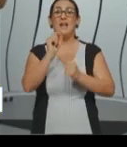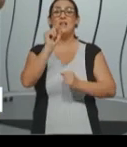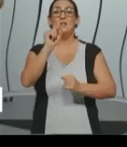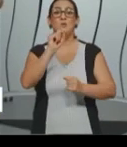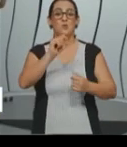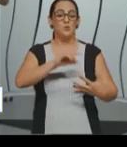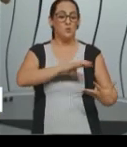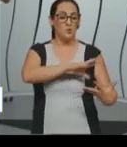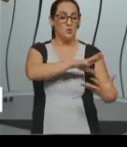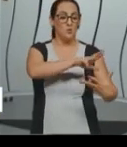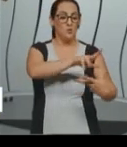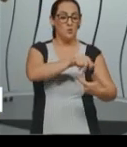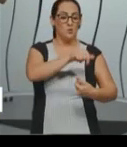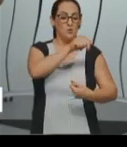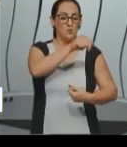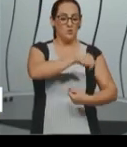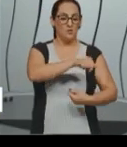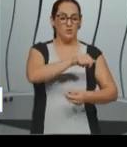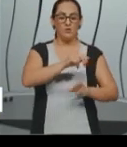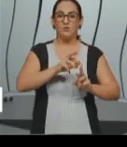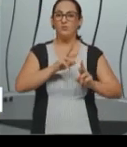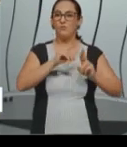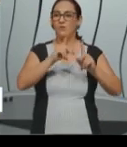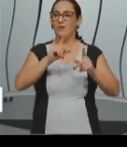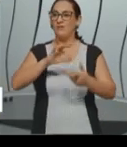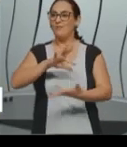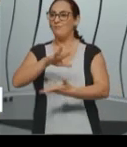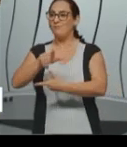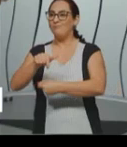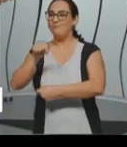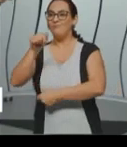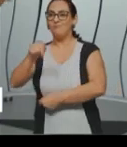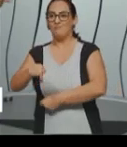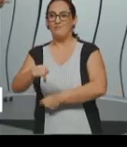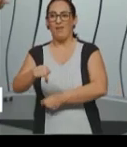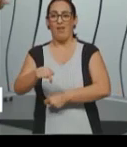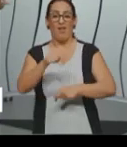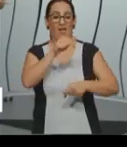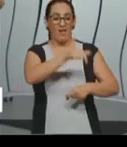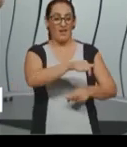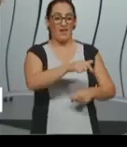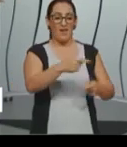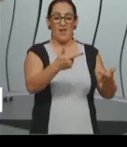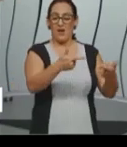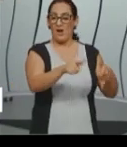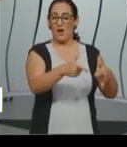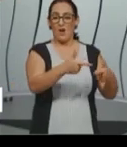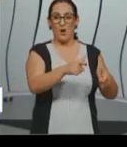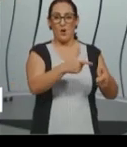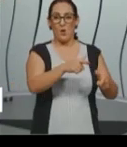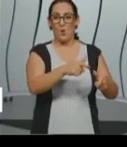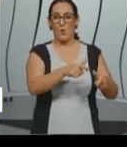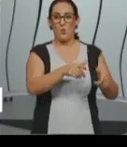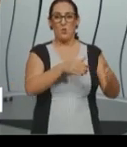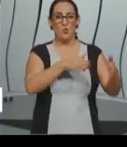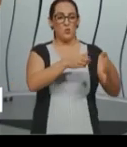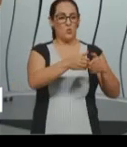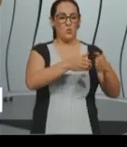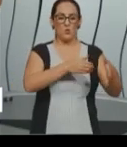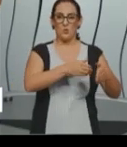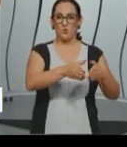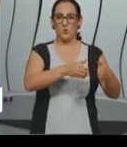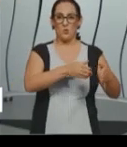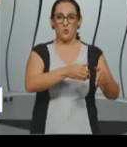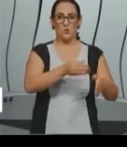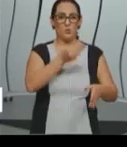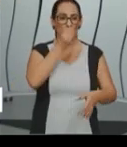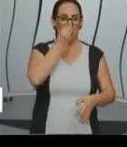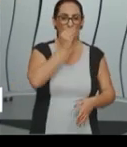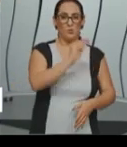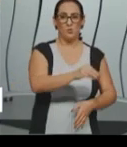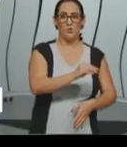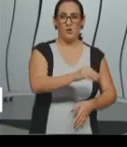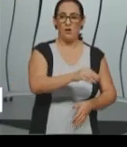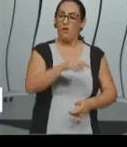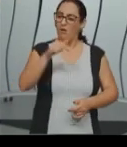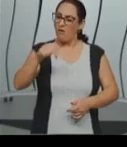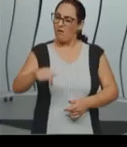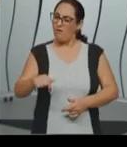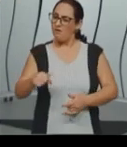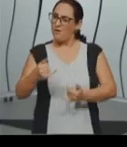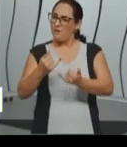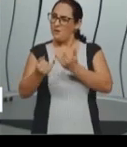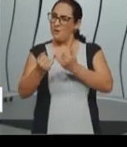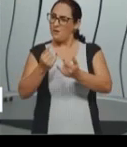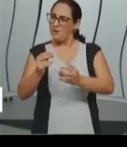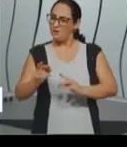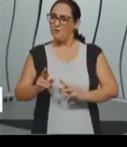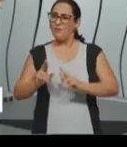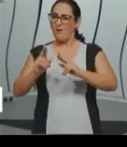pela pobreza, marcado pela exclusão, pela falta de acesso, é completamente diferente daquele outro que ela está visualizando, né? E isso